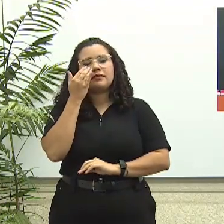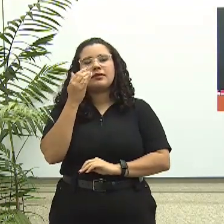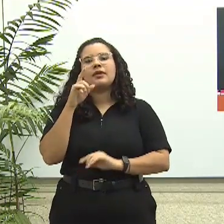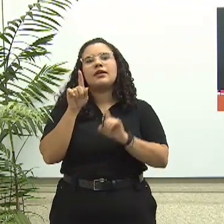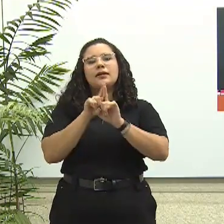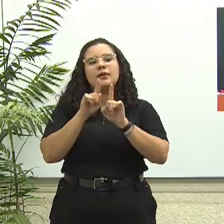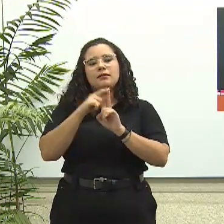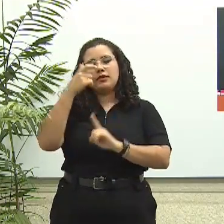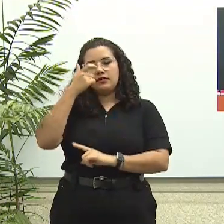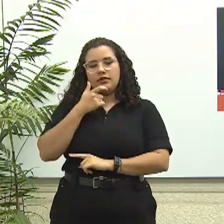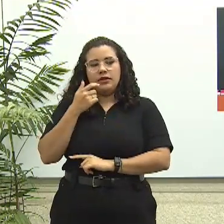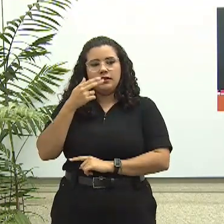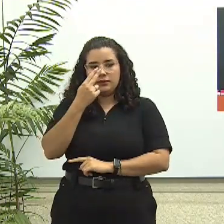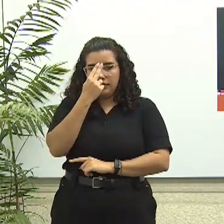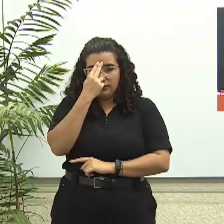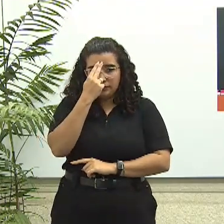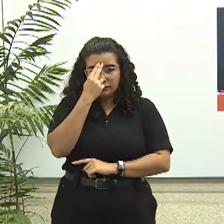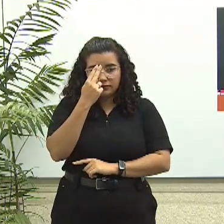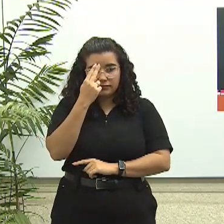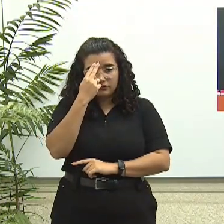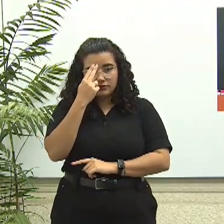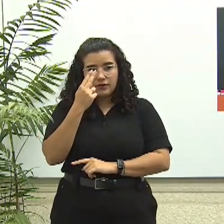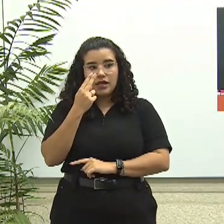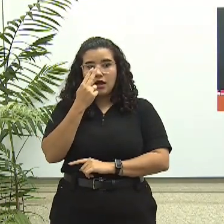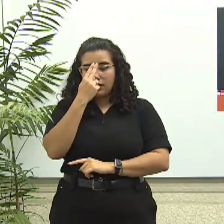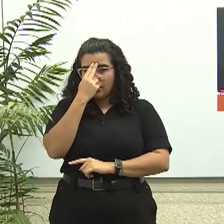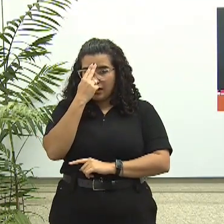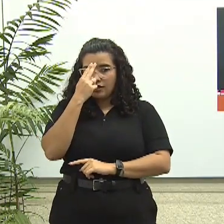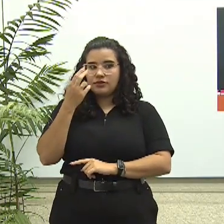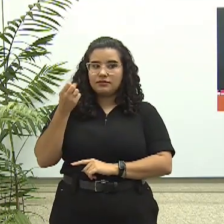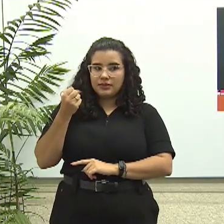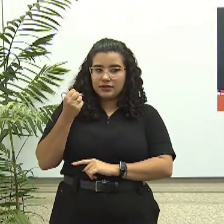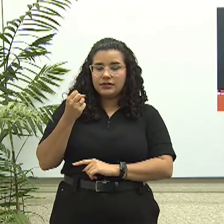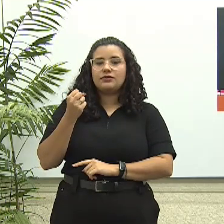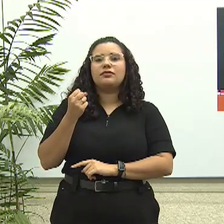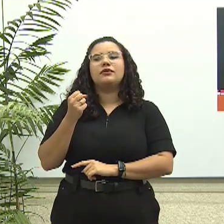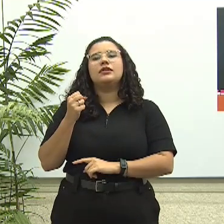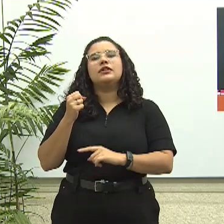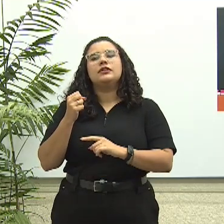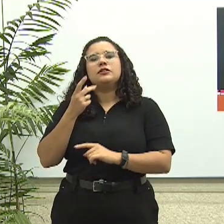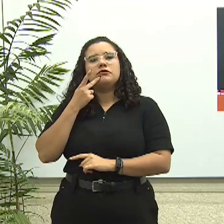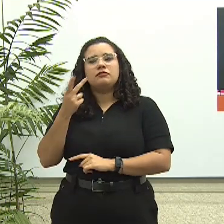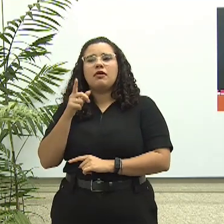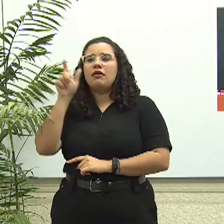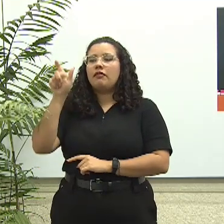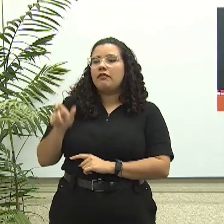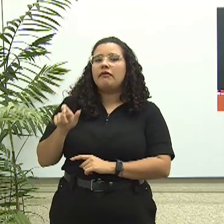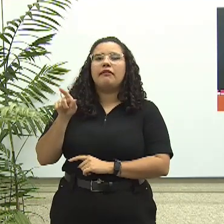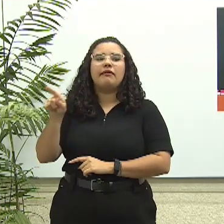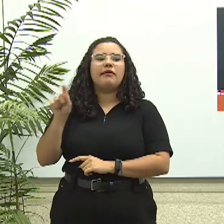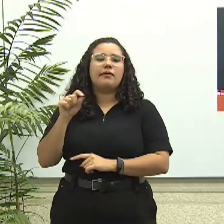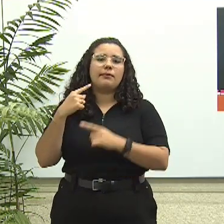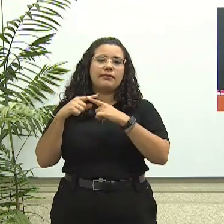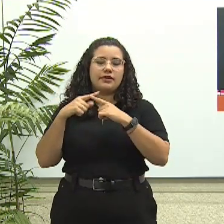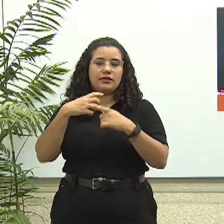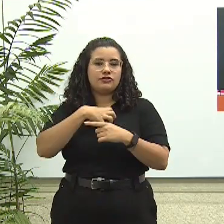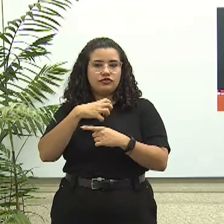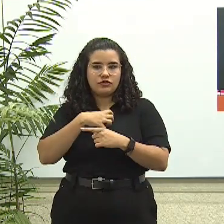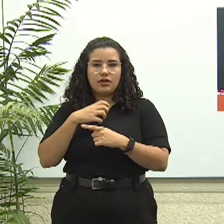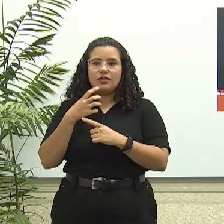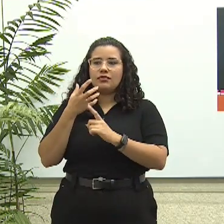nerd branco é importante de marcar o branco eh porque eh a a esse processo de concentração ele é